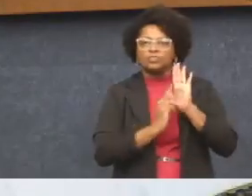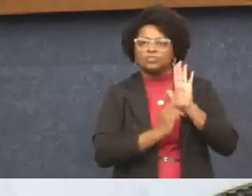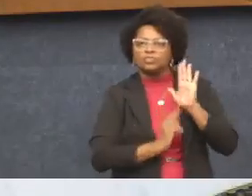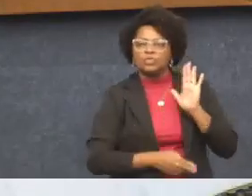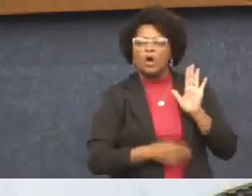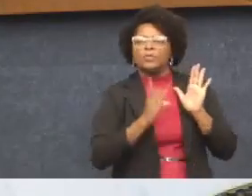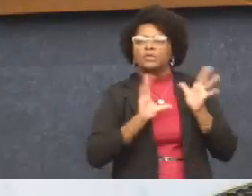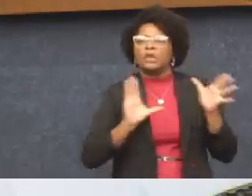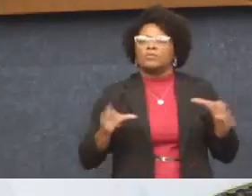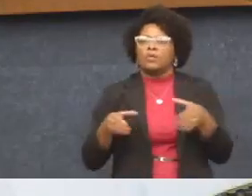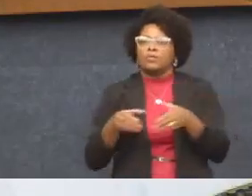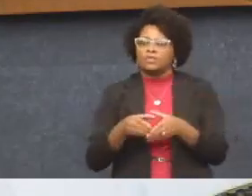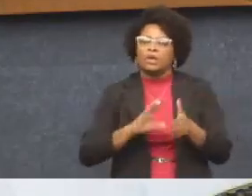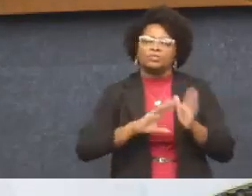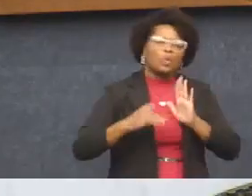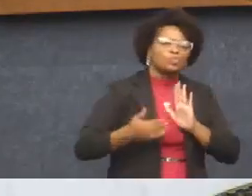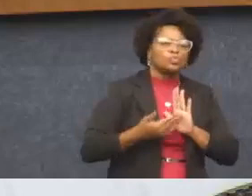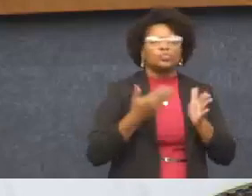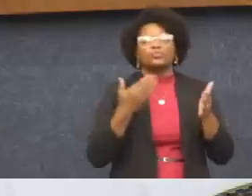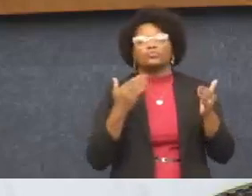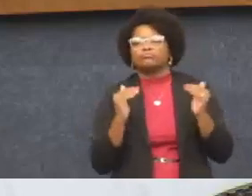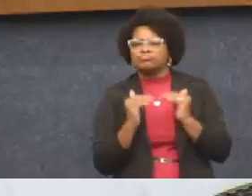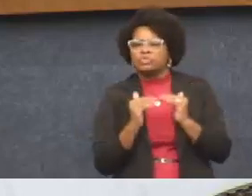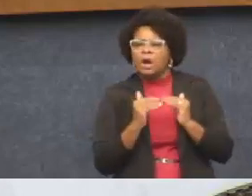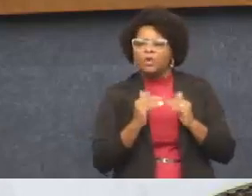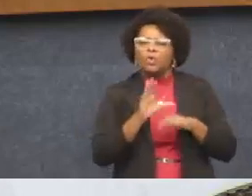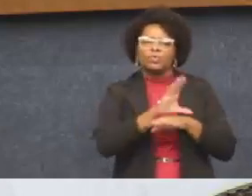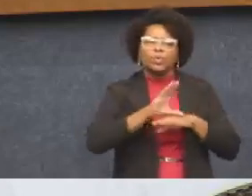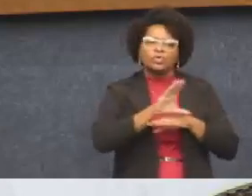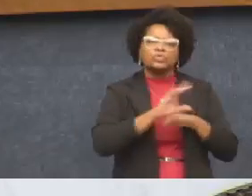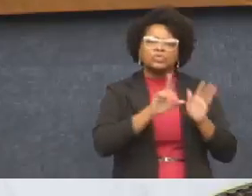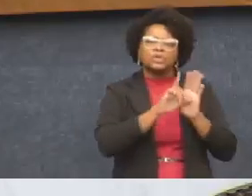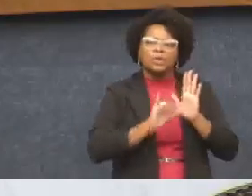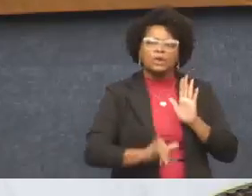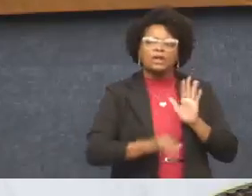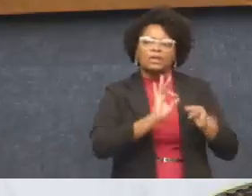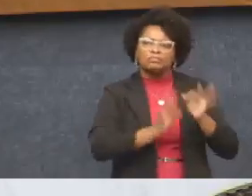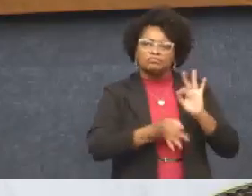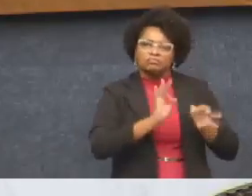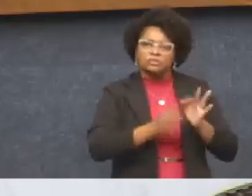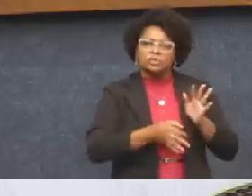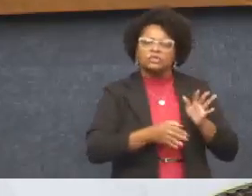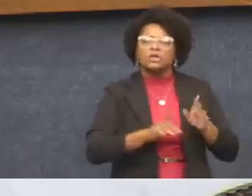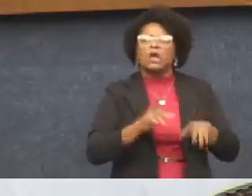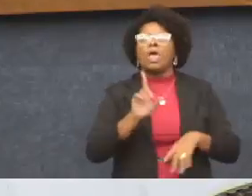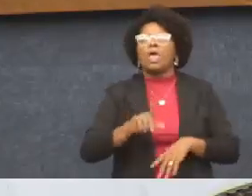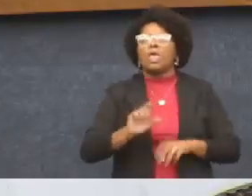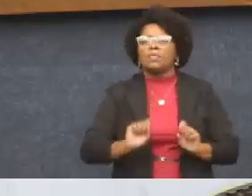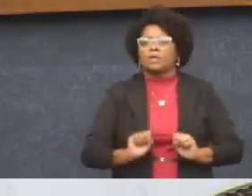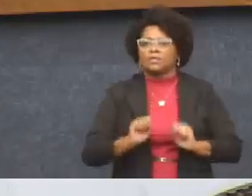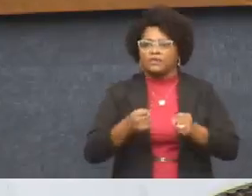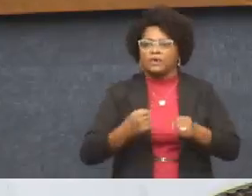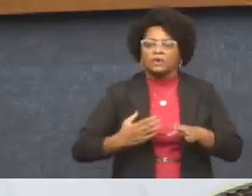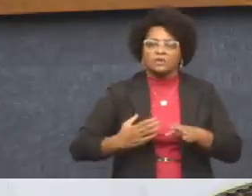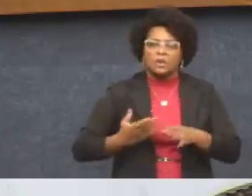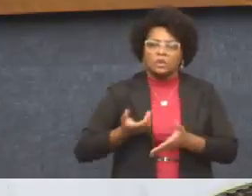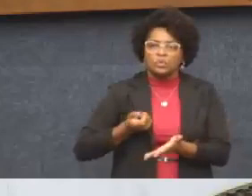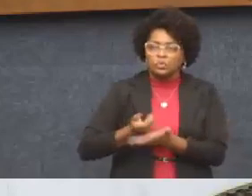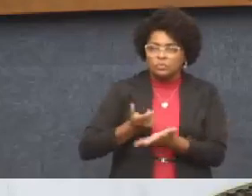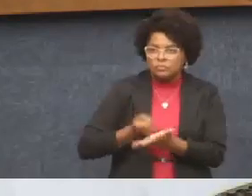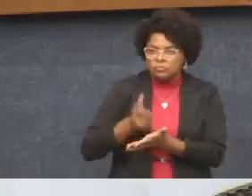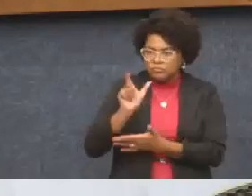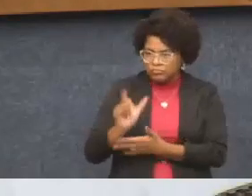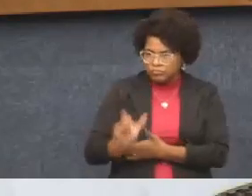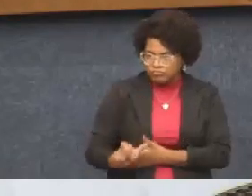pela constitucionalidade, legalidade, regimentalidade, direitos humanos, habitação, igualdade racial e defesa do consumidor pela aprovação, administração pública